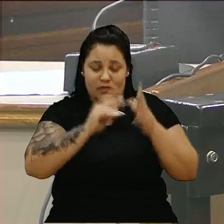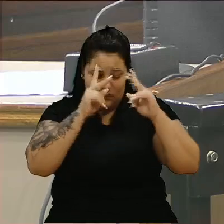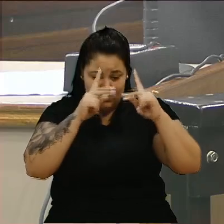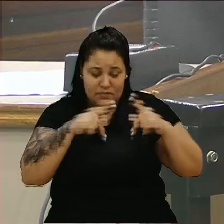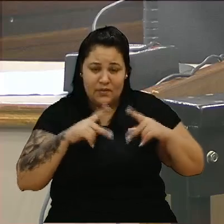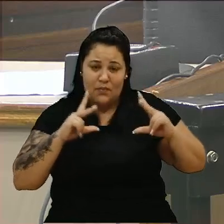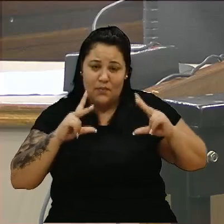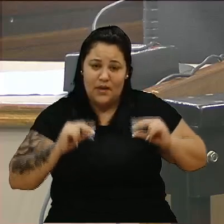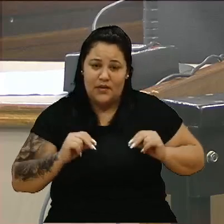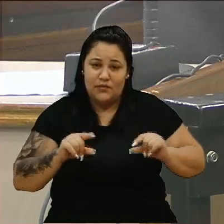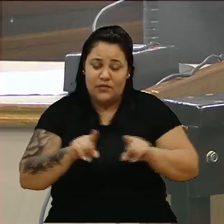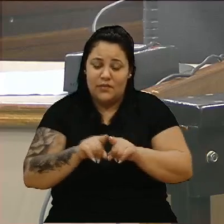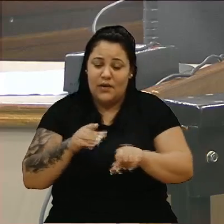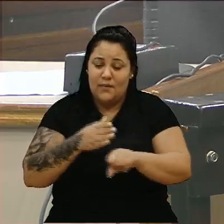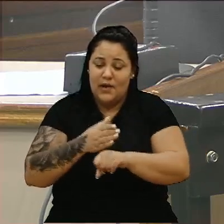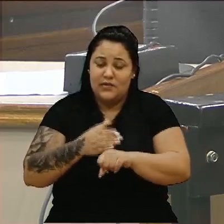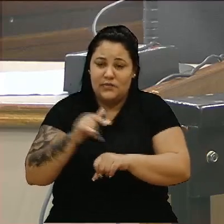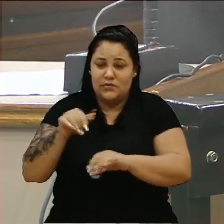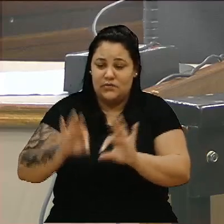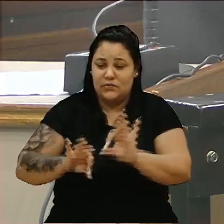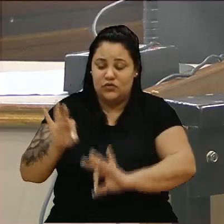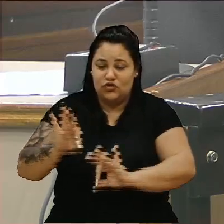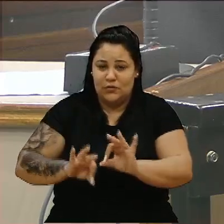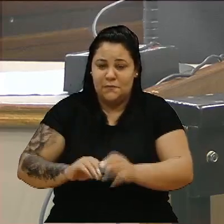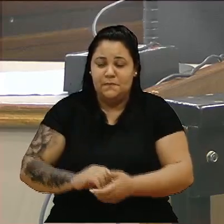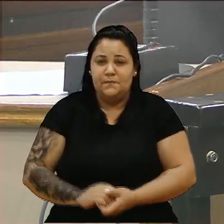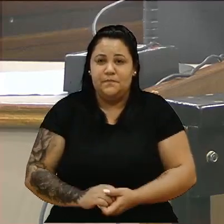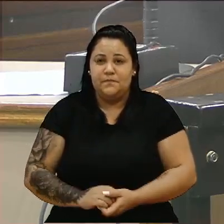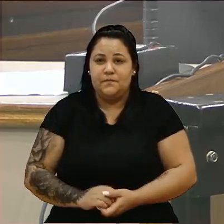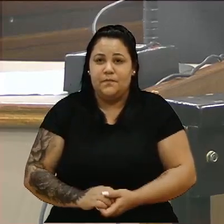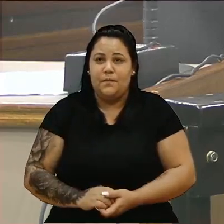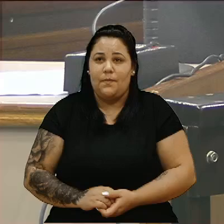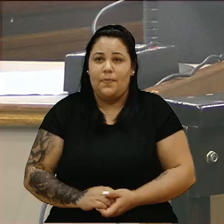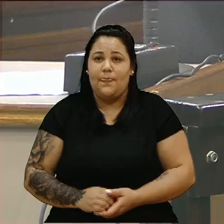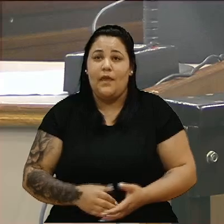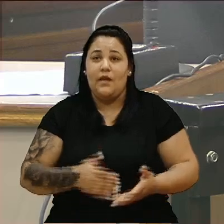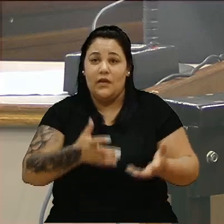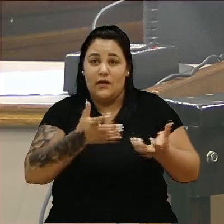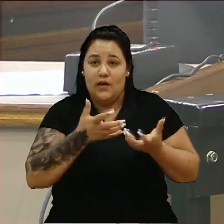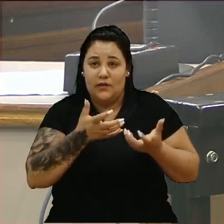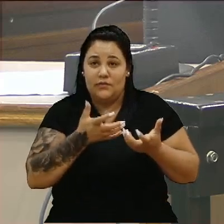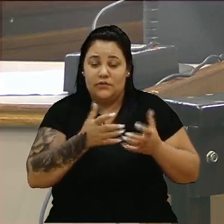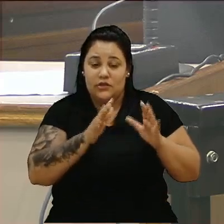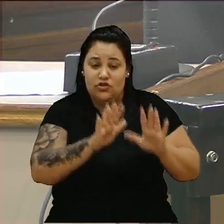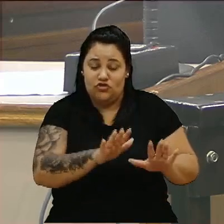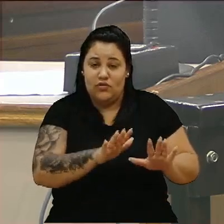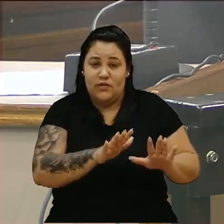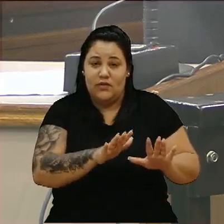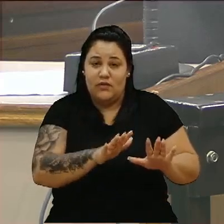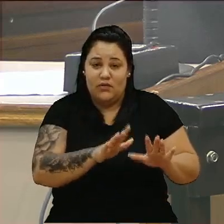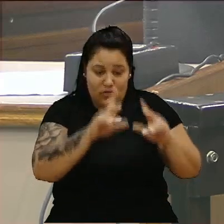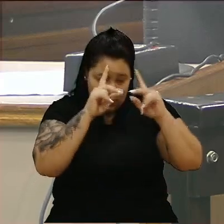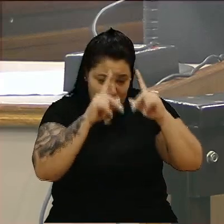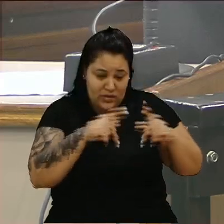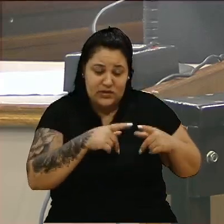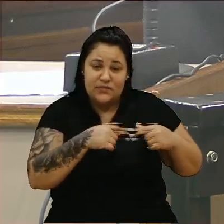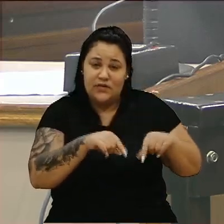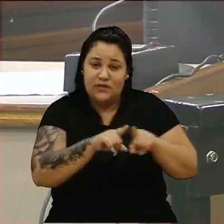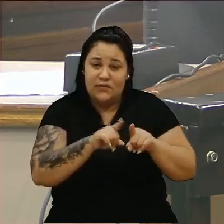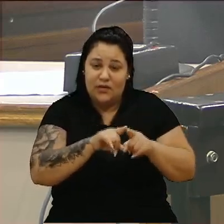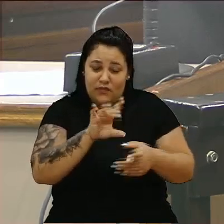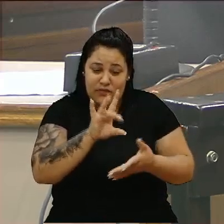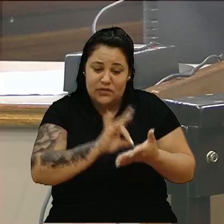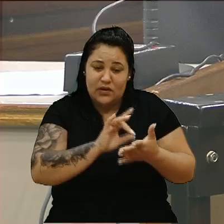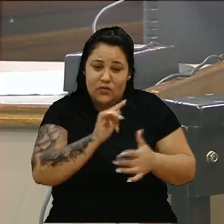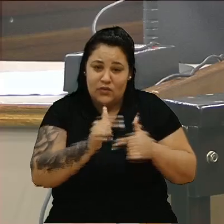participação nesse projeto. E quero deixar aqui também um reconhecimento, um registro do trabalho, do